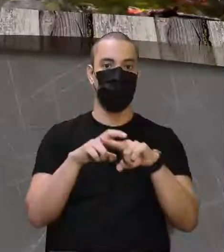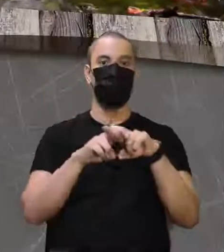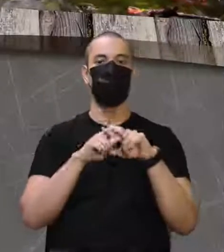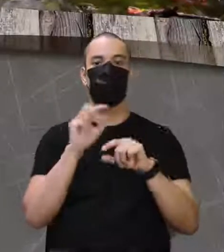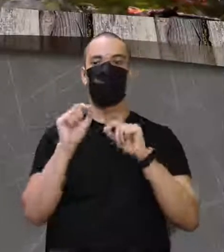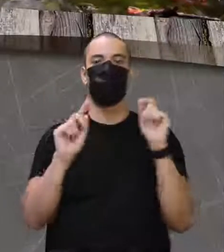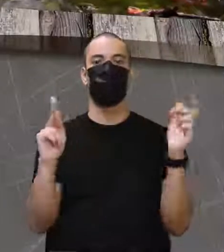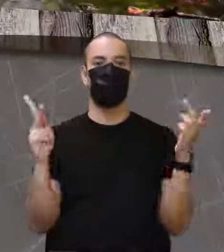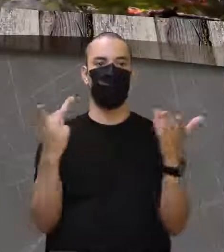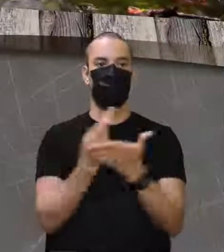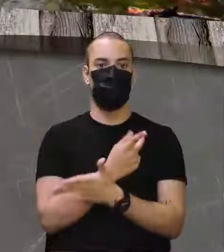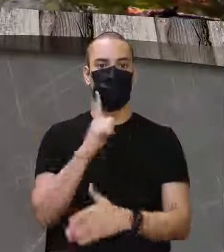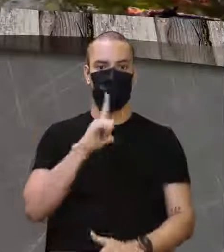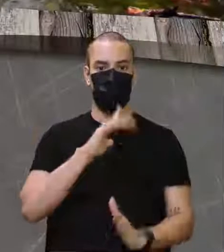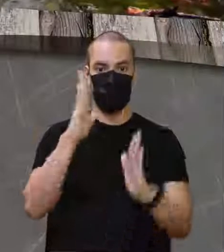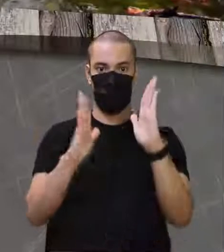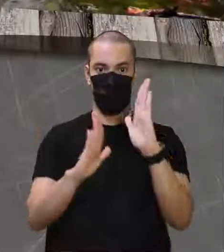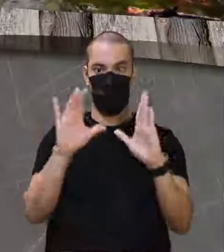tem uma etapa